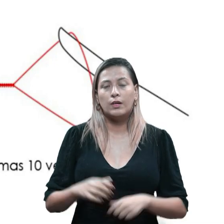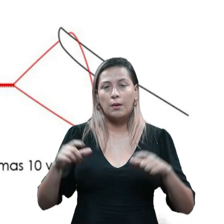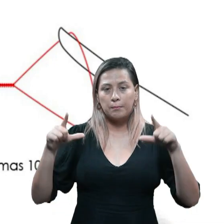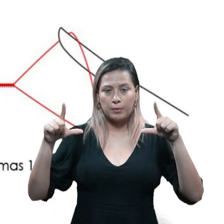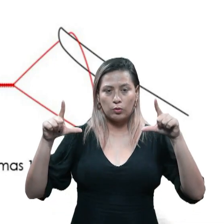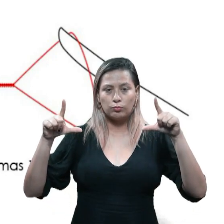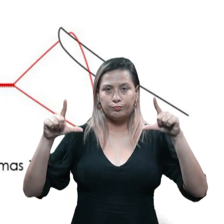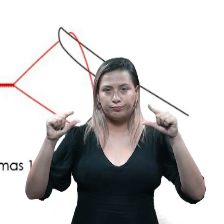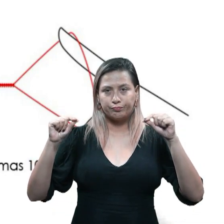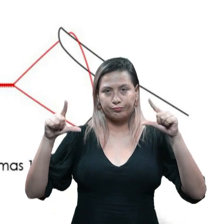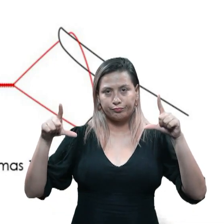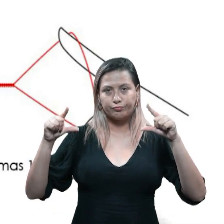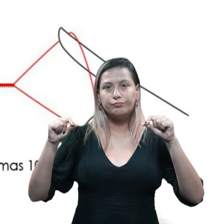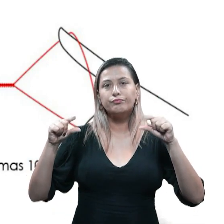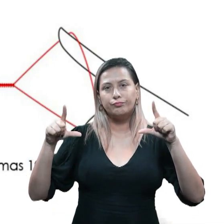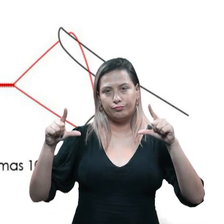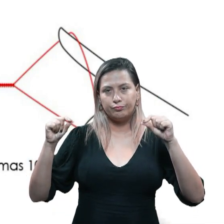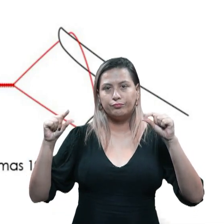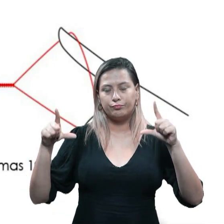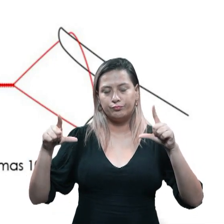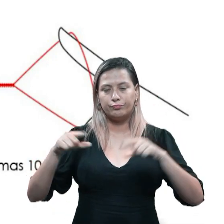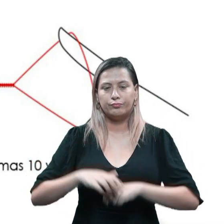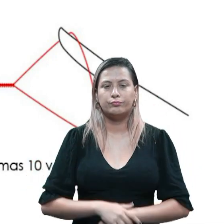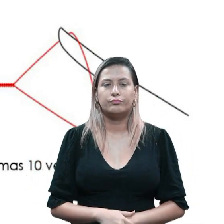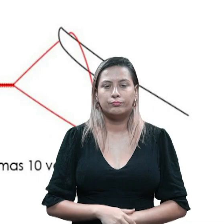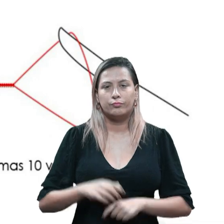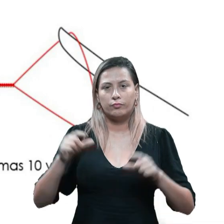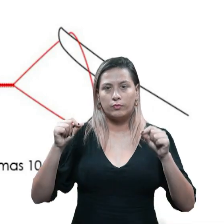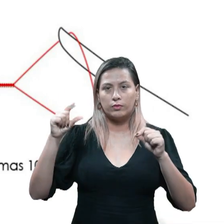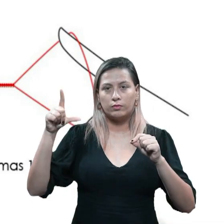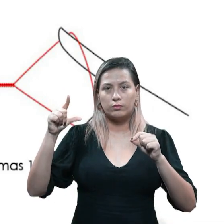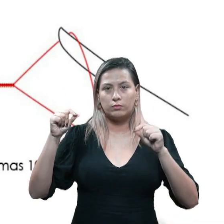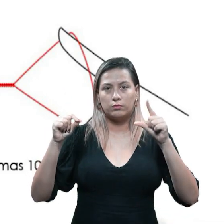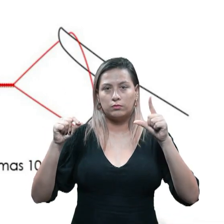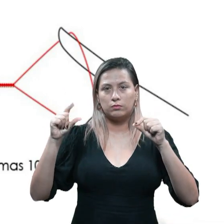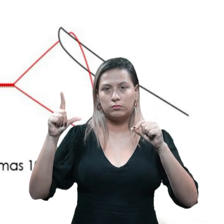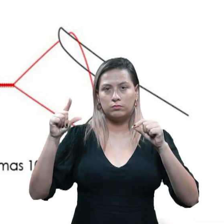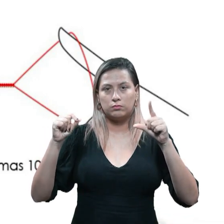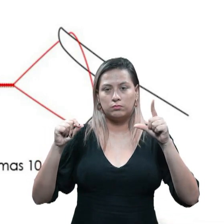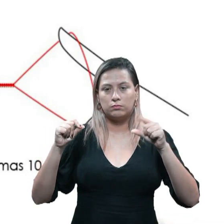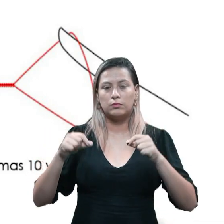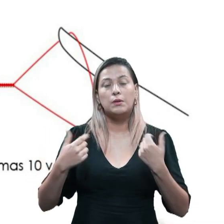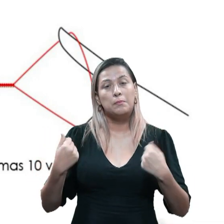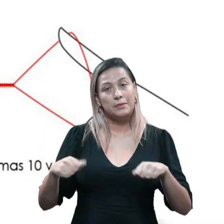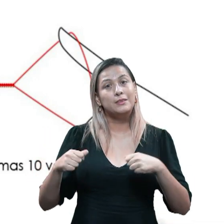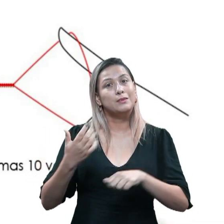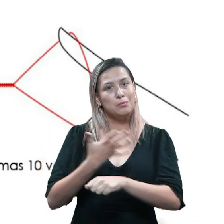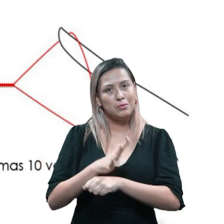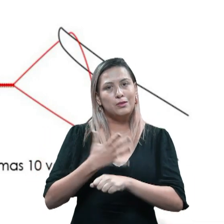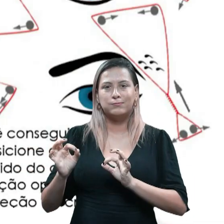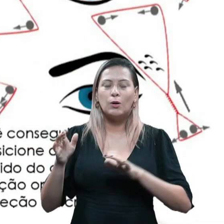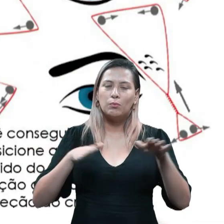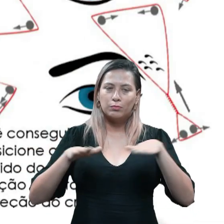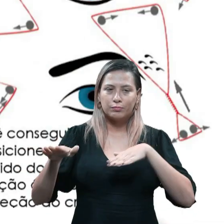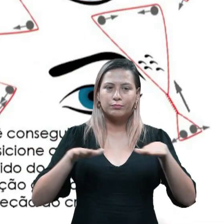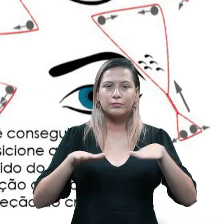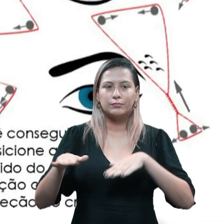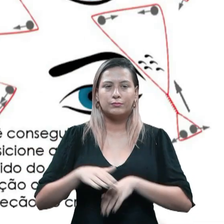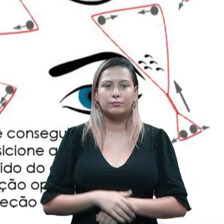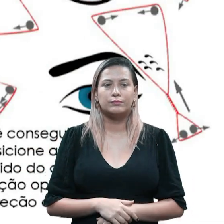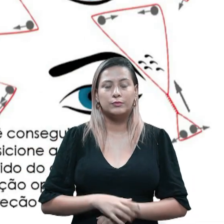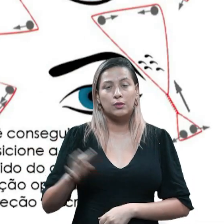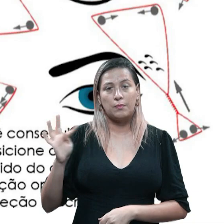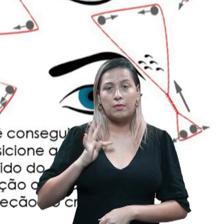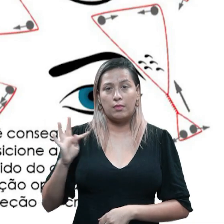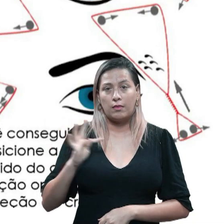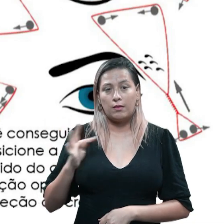que abrem e fecham alternadamente. É necessário praticar para poder controlar o movimento. Essa técnica,